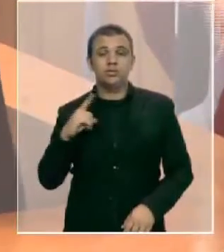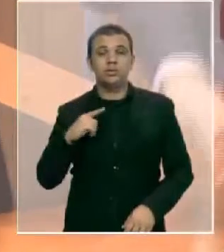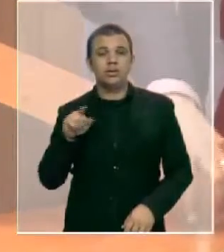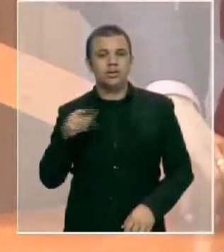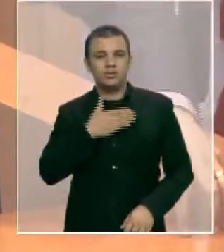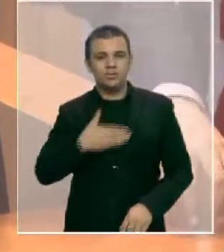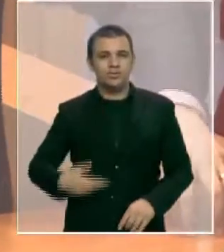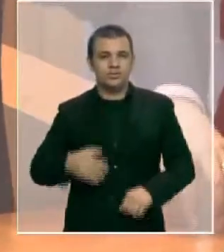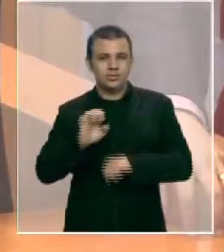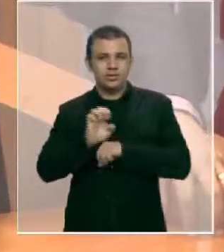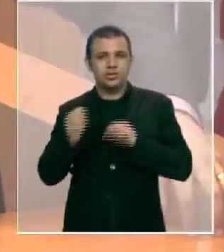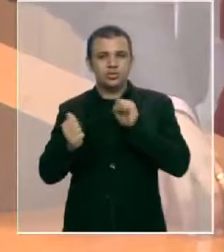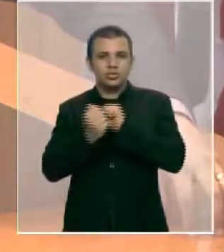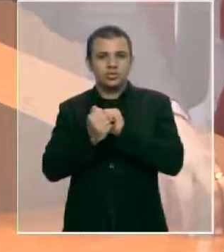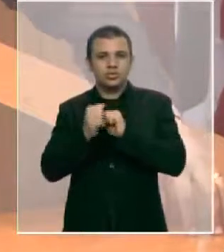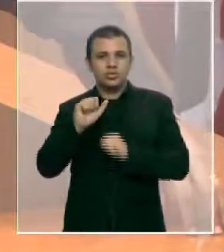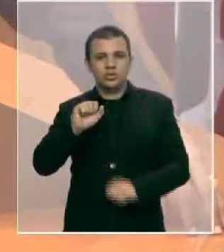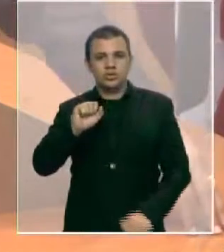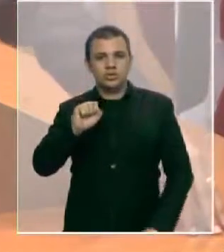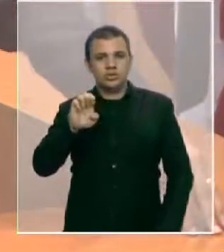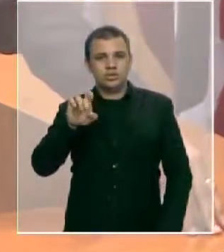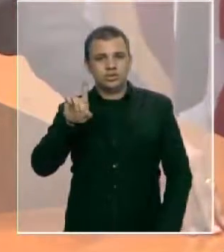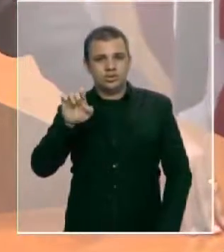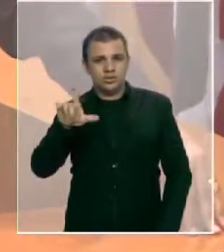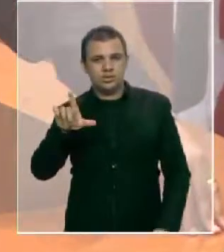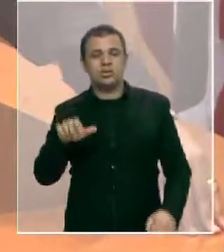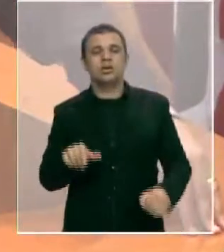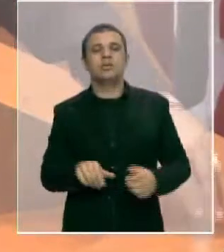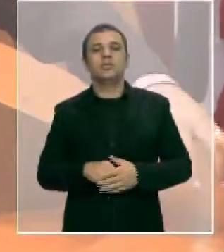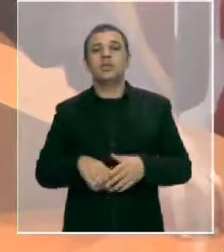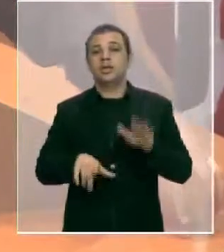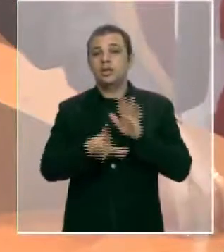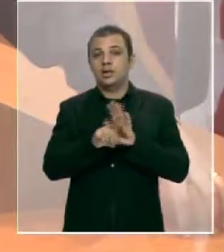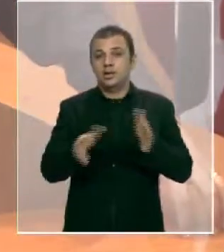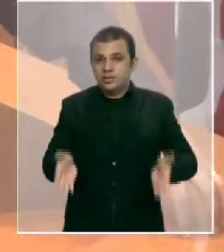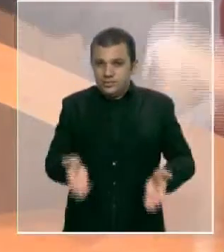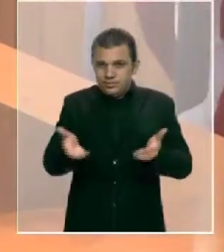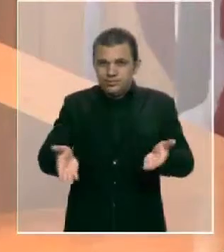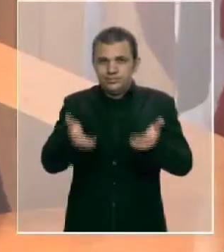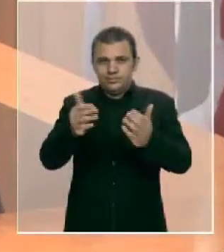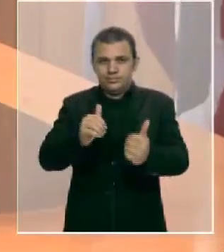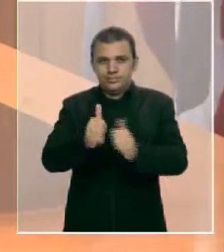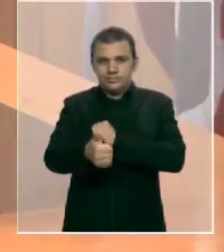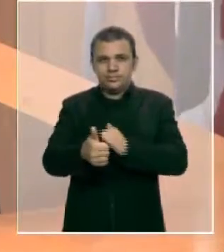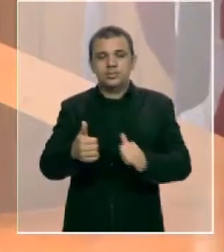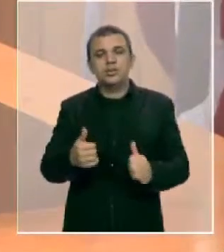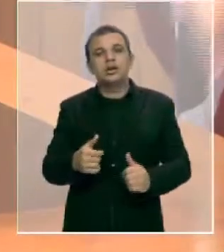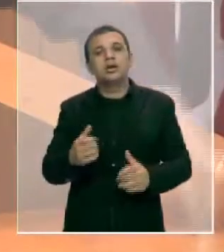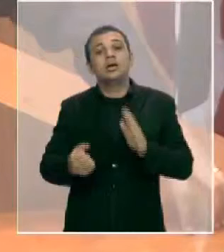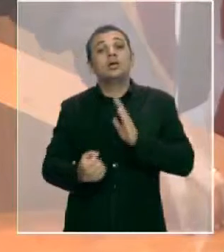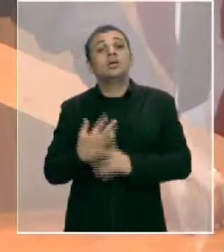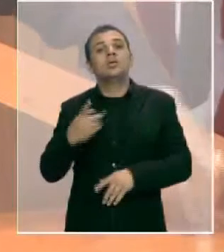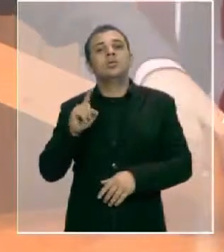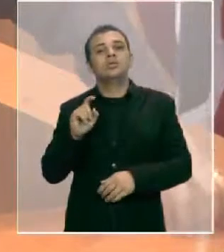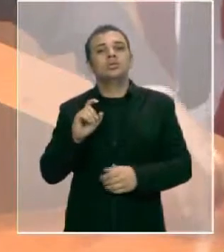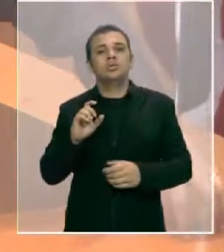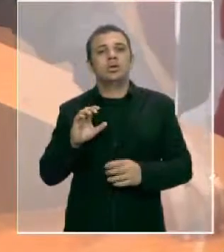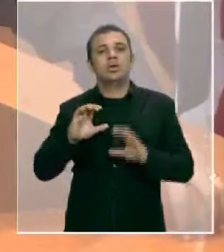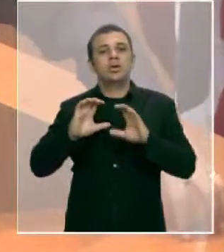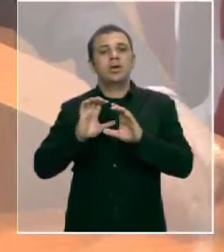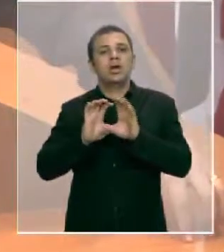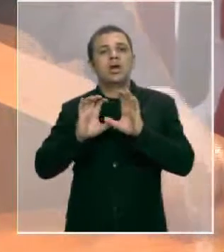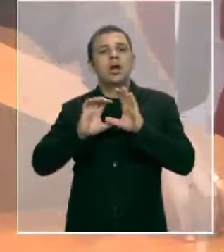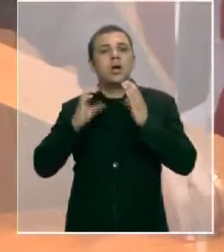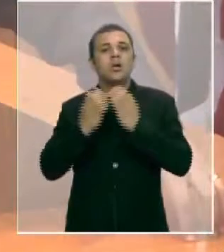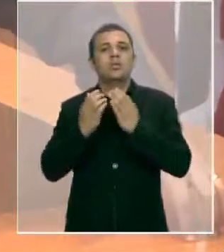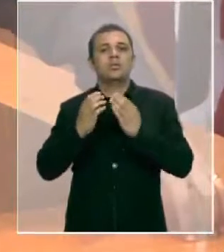do Estado, através da CEDEL, pela lei do incentivo ao esporte, realizou a Copa Interestadual com representantes